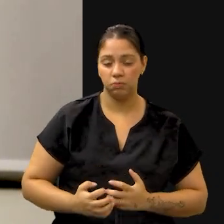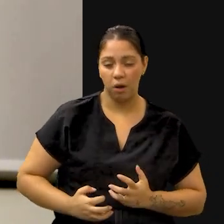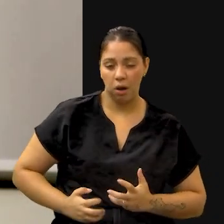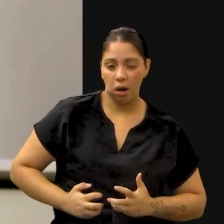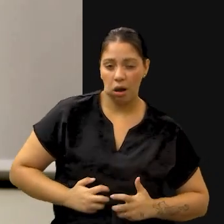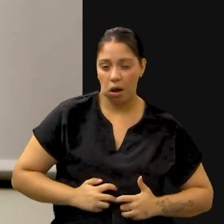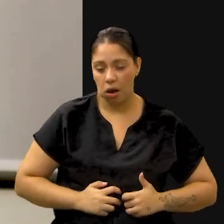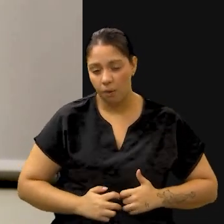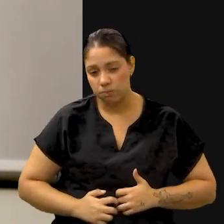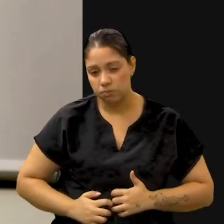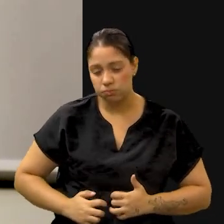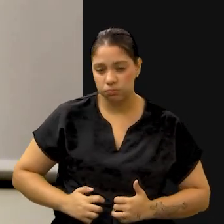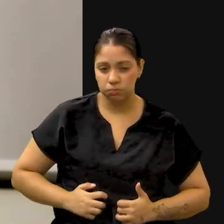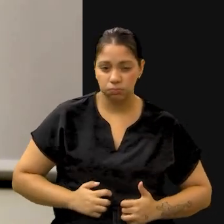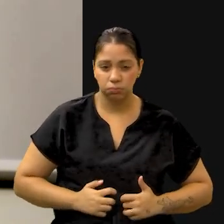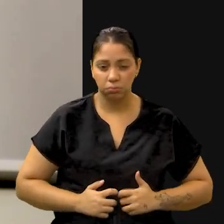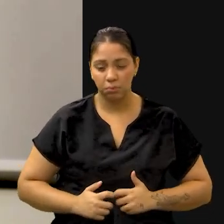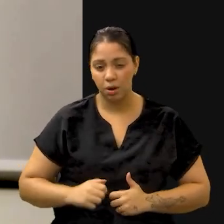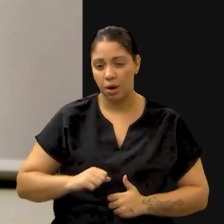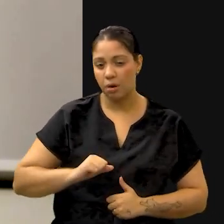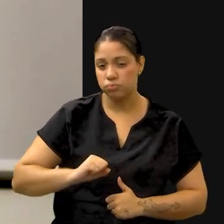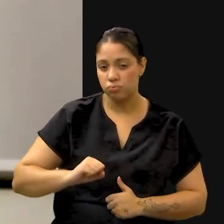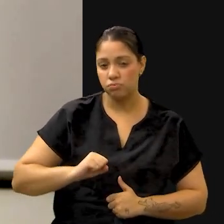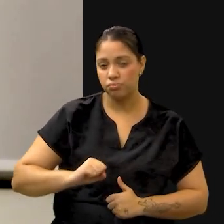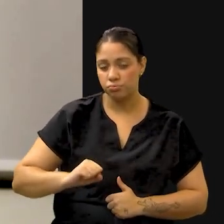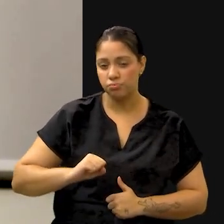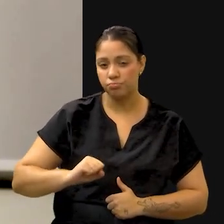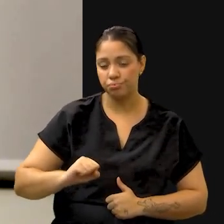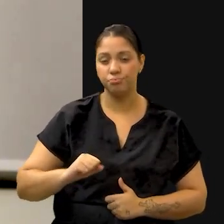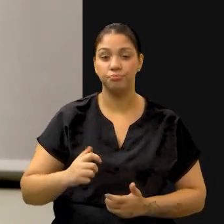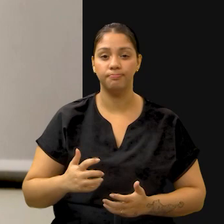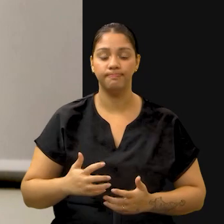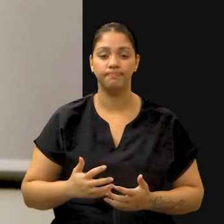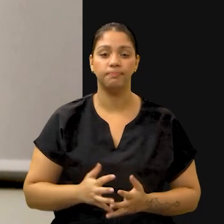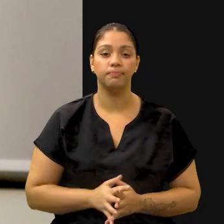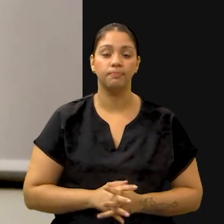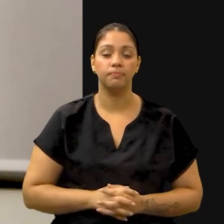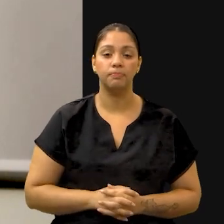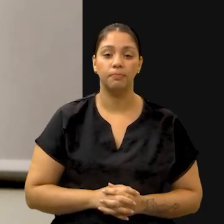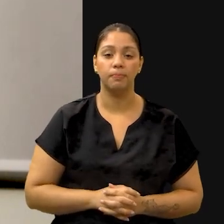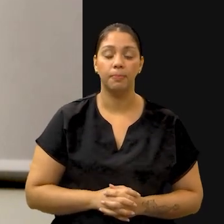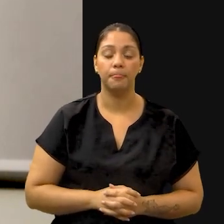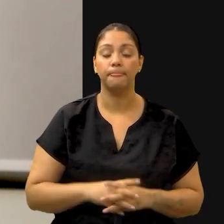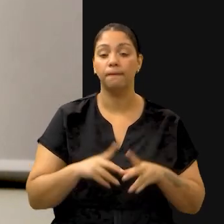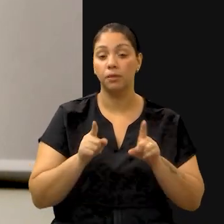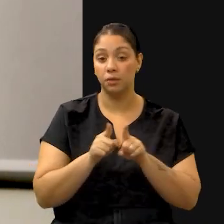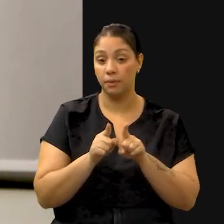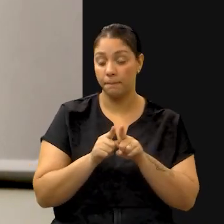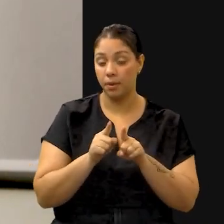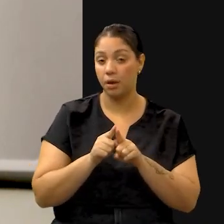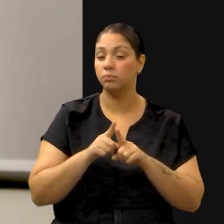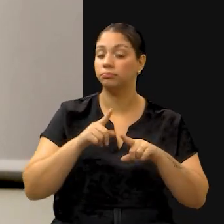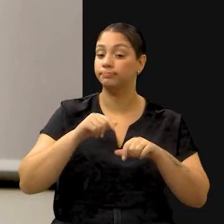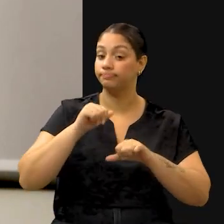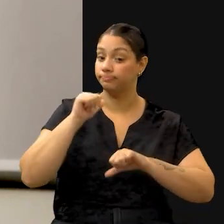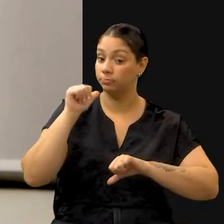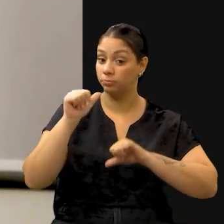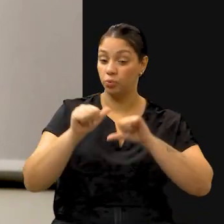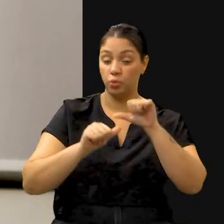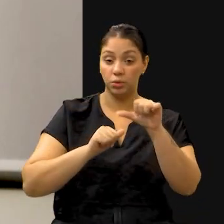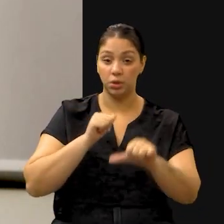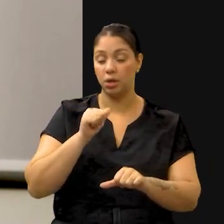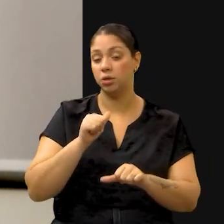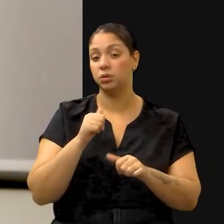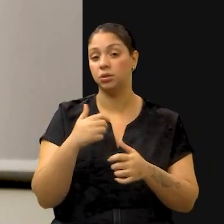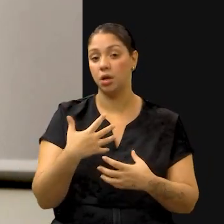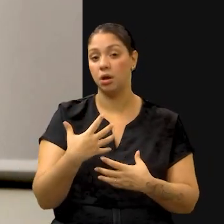um desconforto, cólica, produção de muita flatulência. Alteração do hábito intestinal, então o paciente